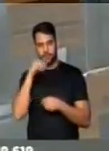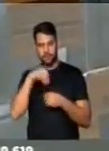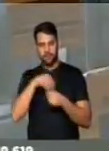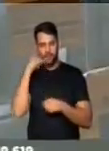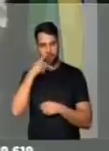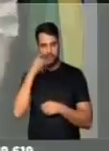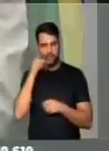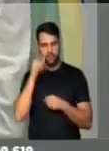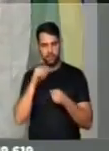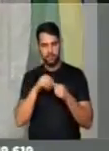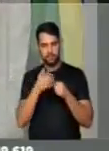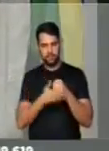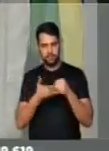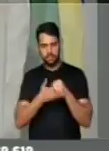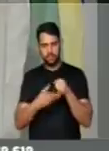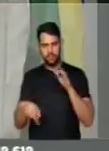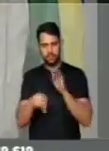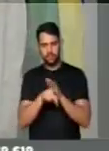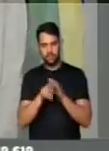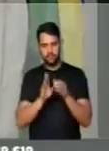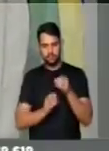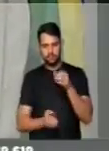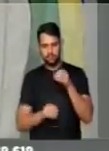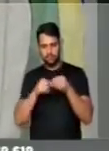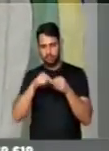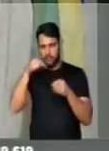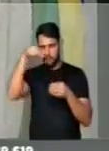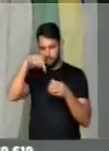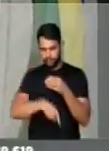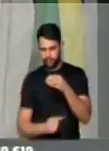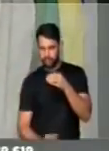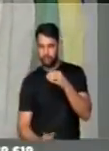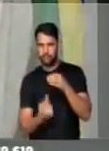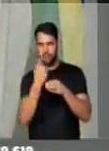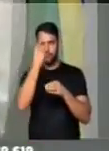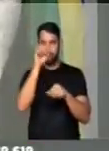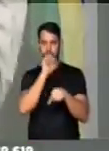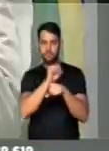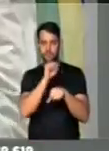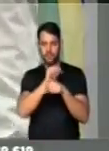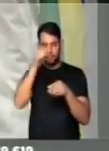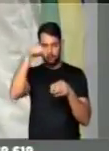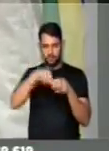política, fundo de poço tem mola. Espere